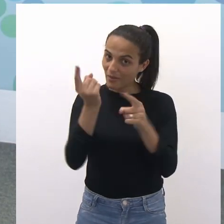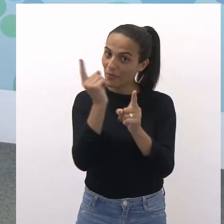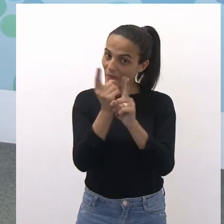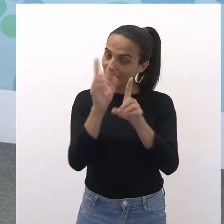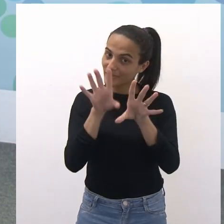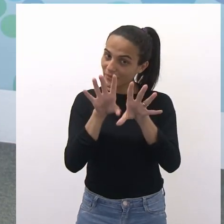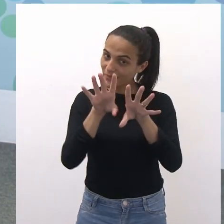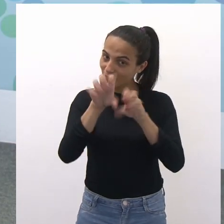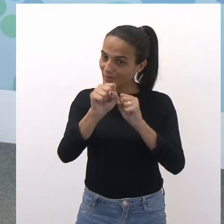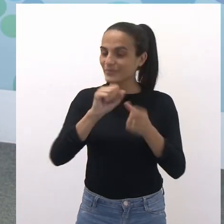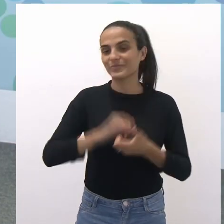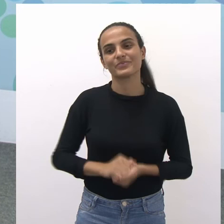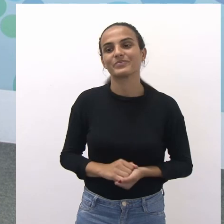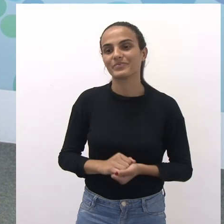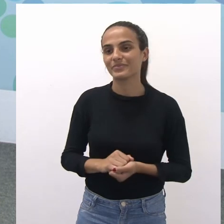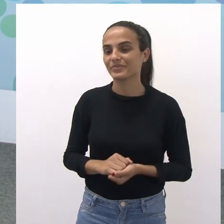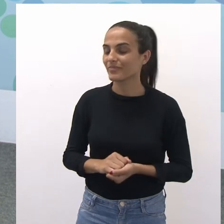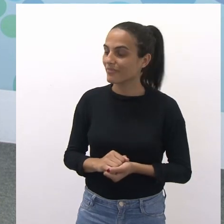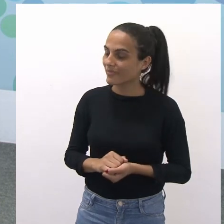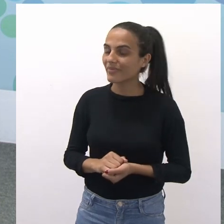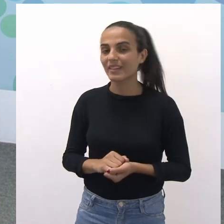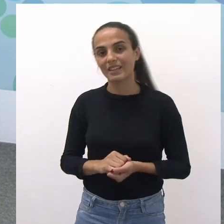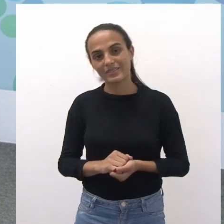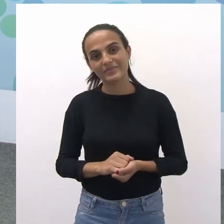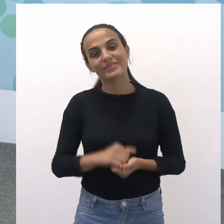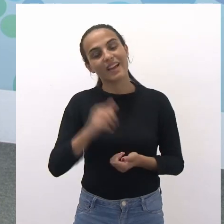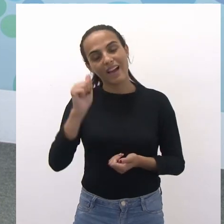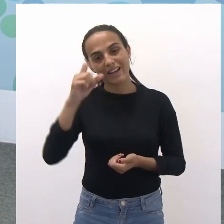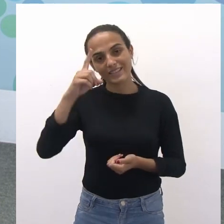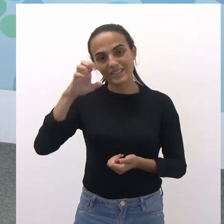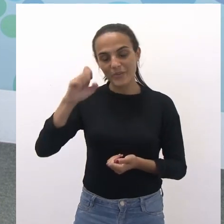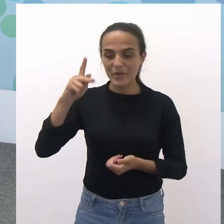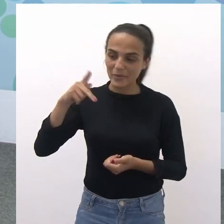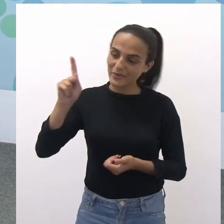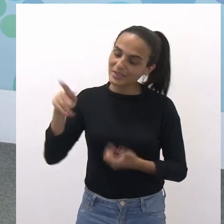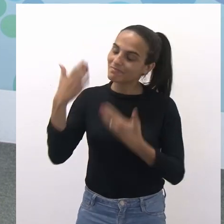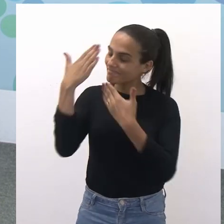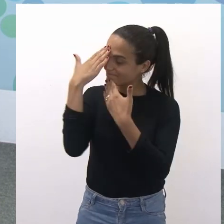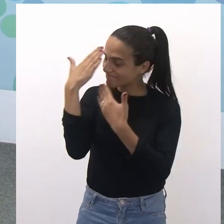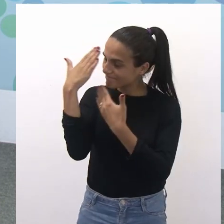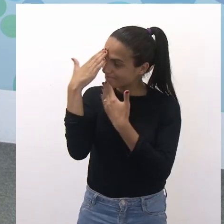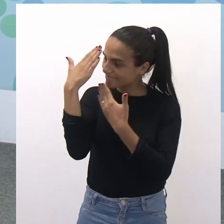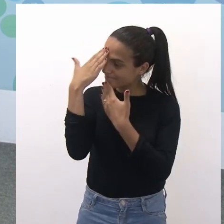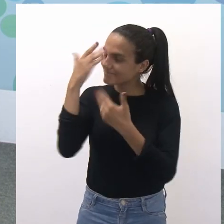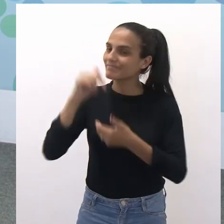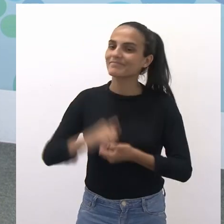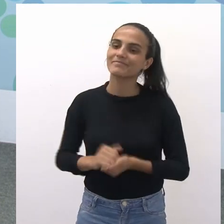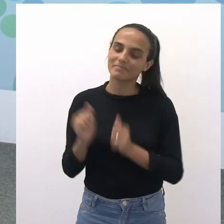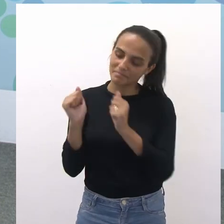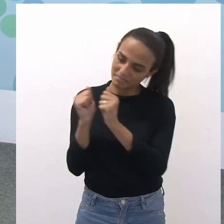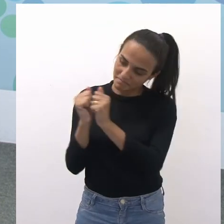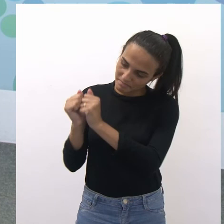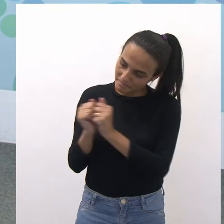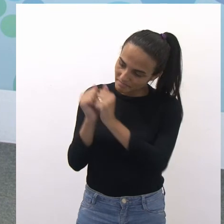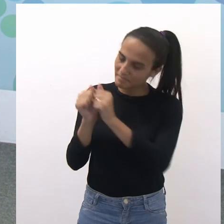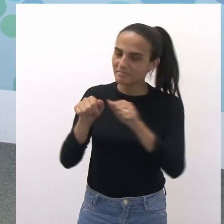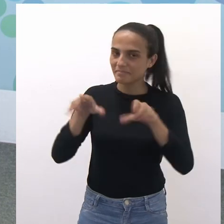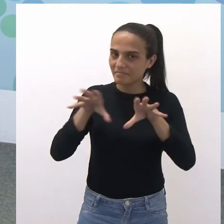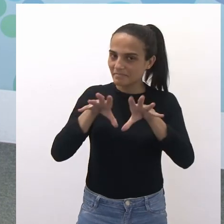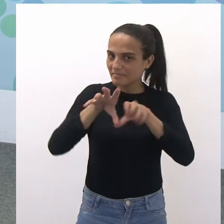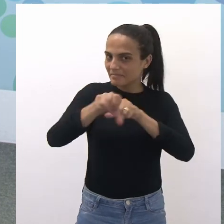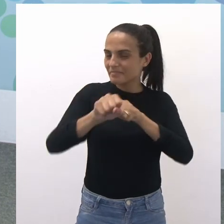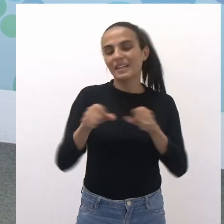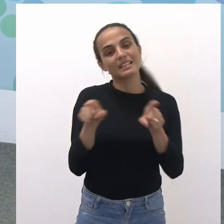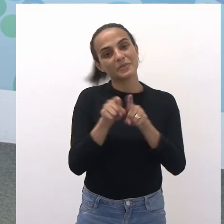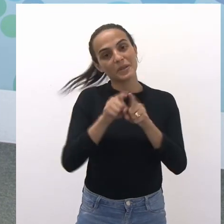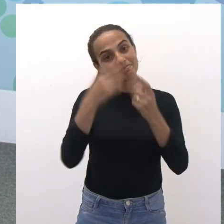formação. Professora Sandra, é contigo. Ademir, professor Ademir, eu agradeço sua parceria nessa formação, agradeço a